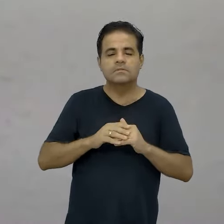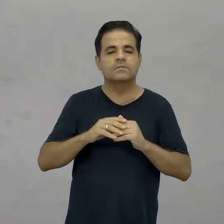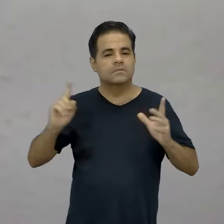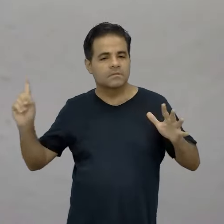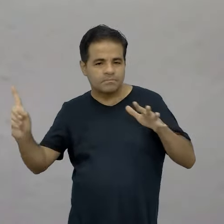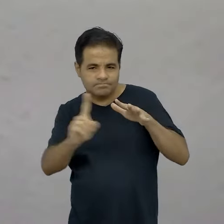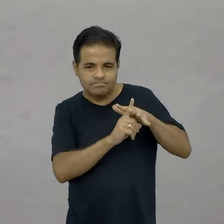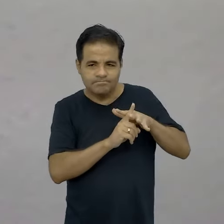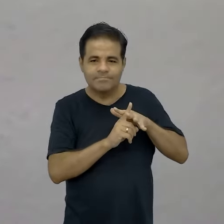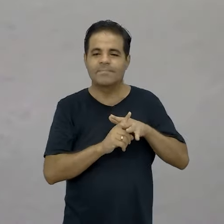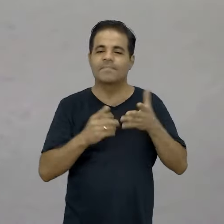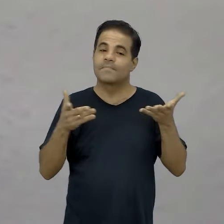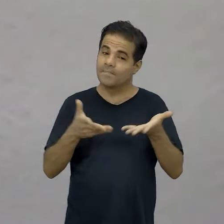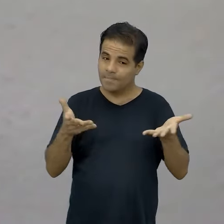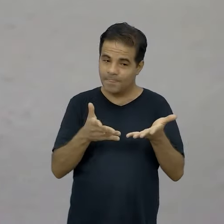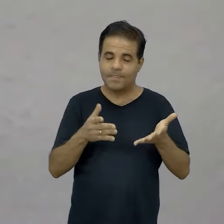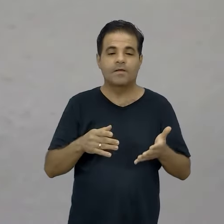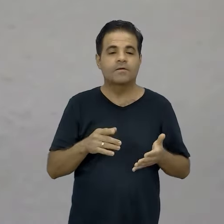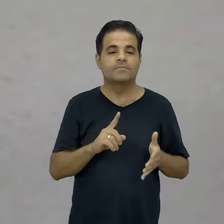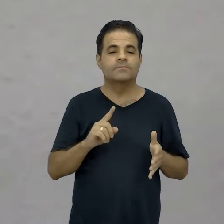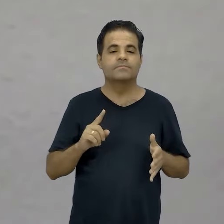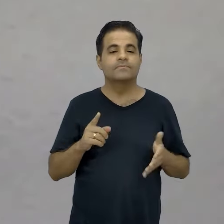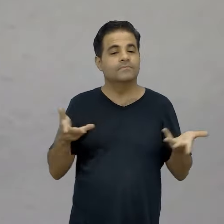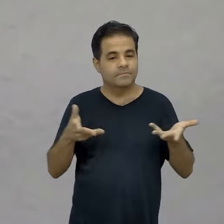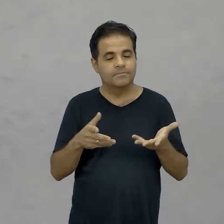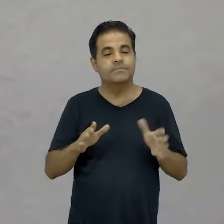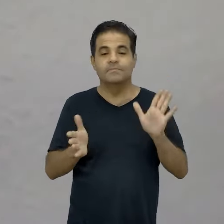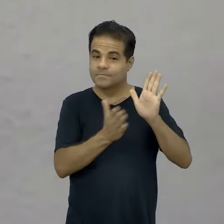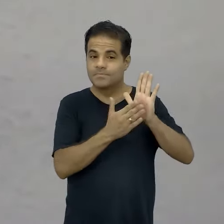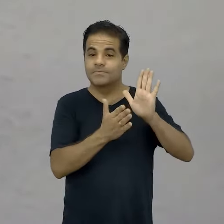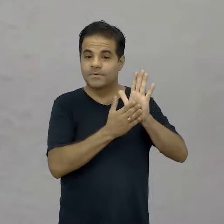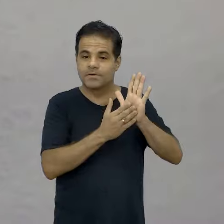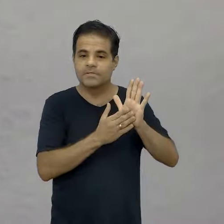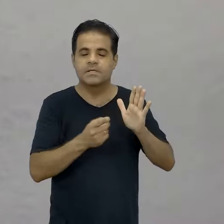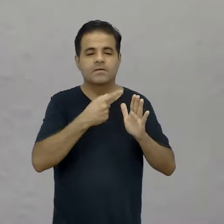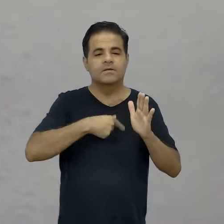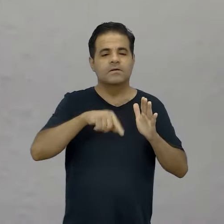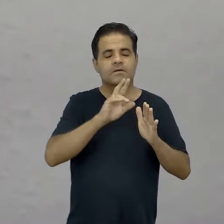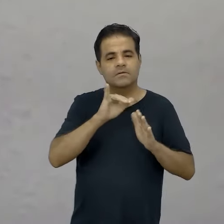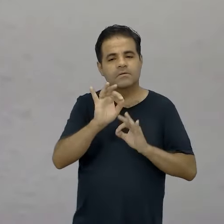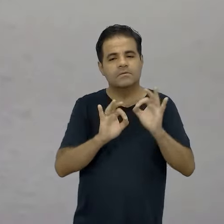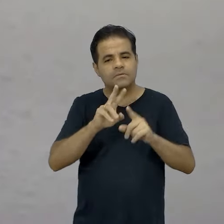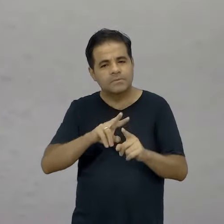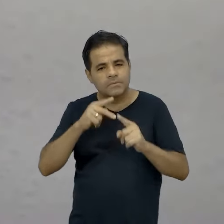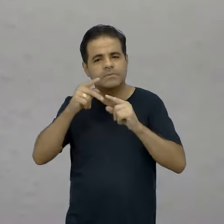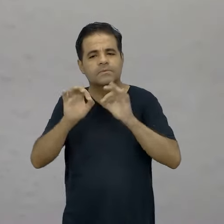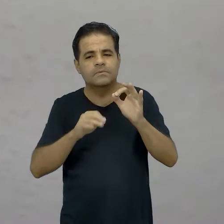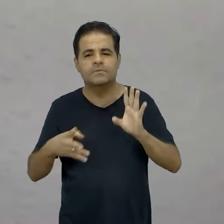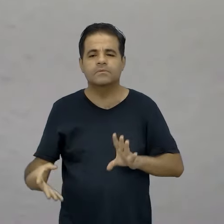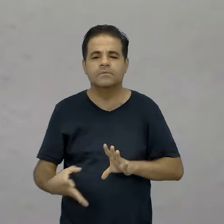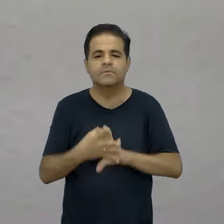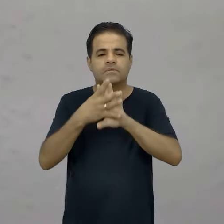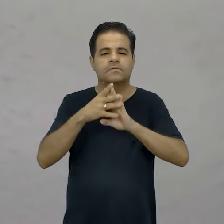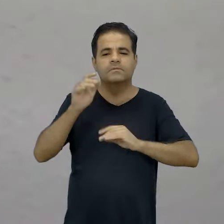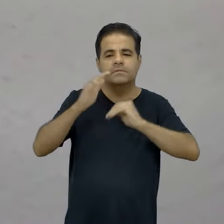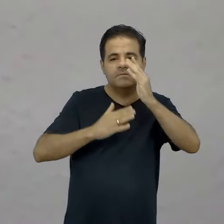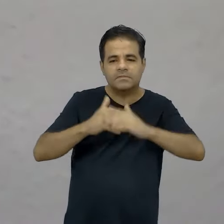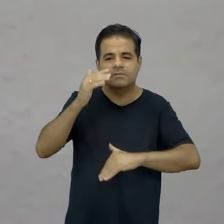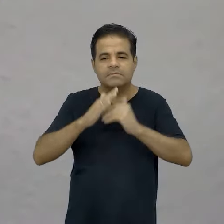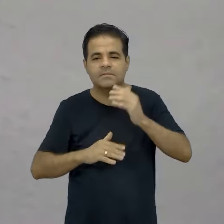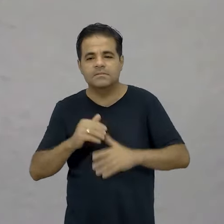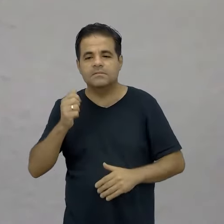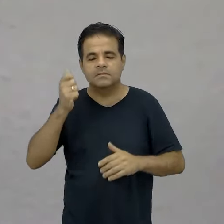assíncrono, e diante dessa proposta, nós vamos desdobrar a nossa pauta. Eu vou compartilhar